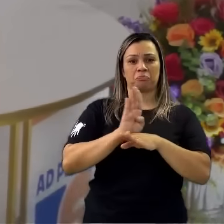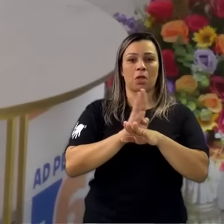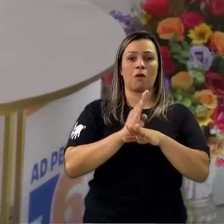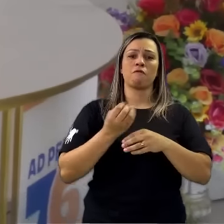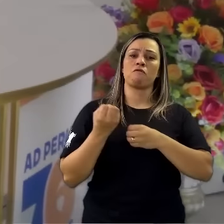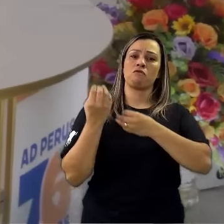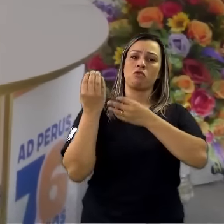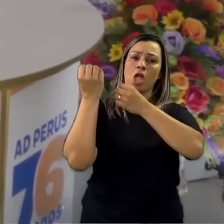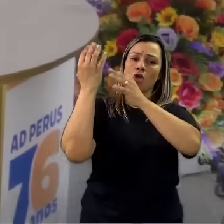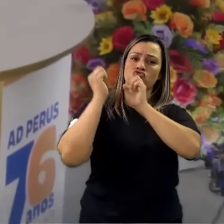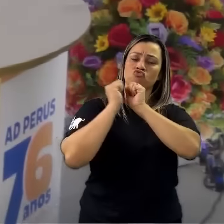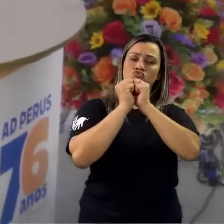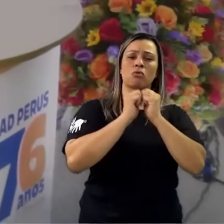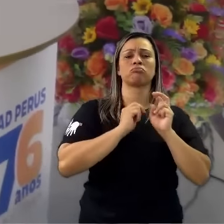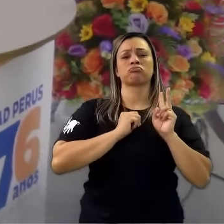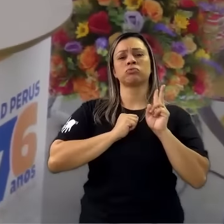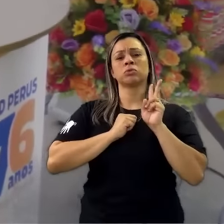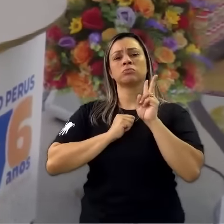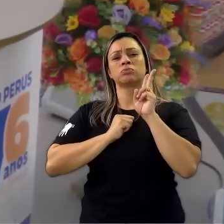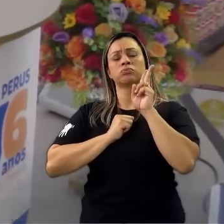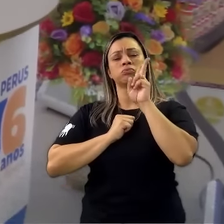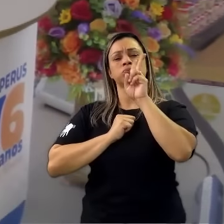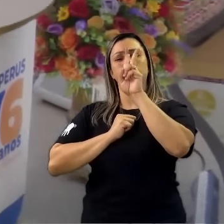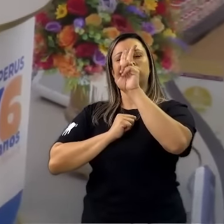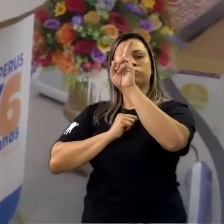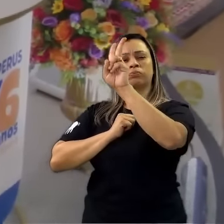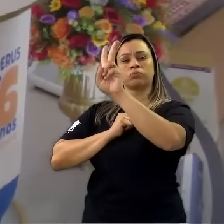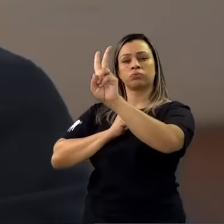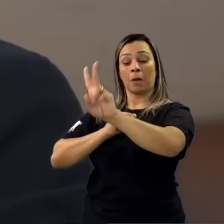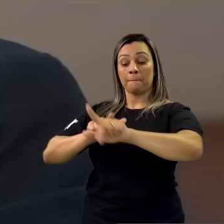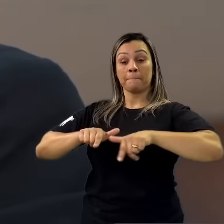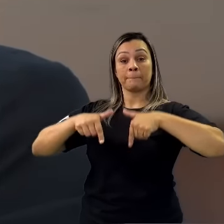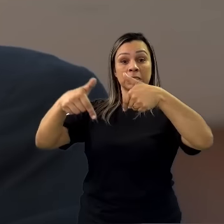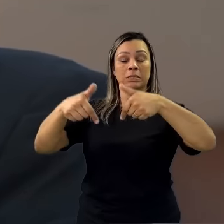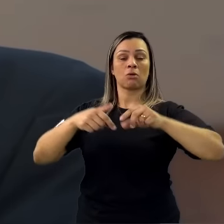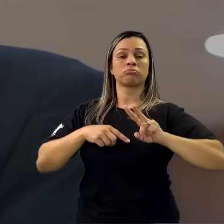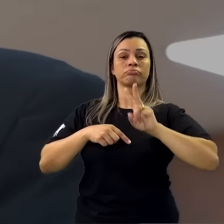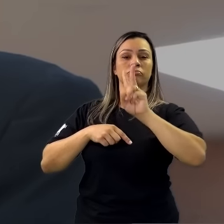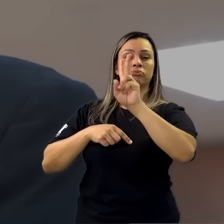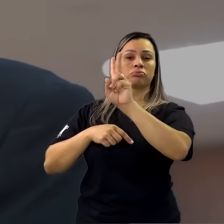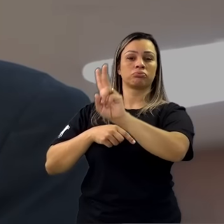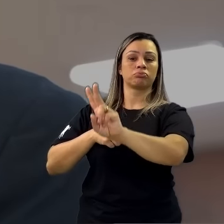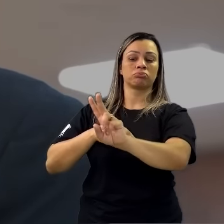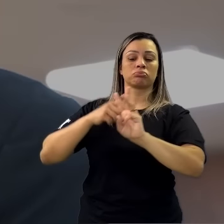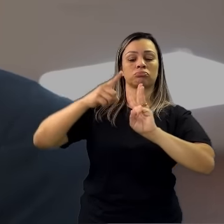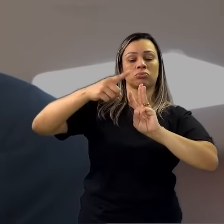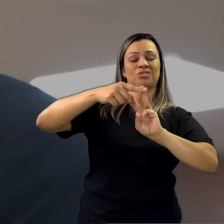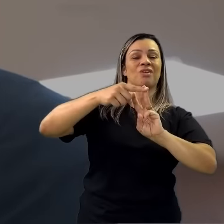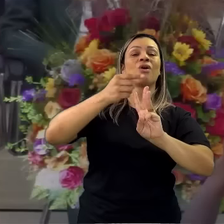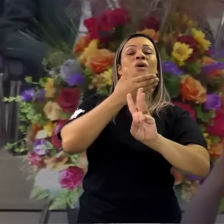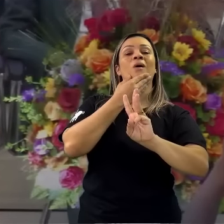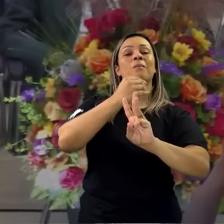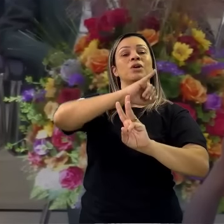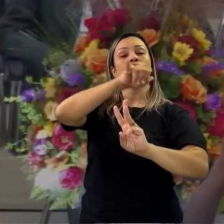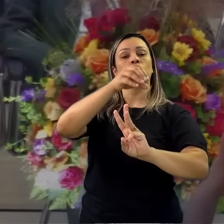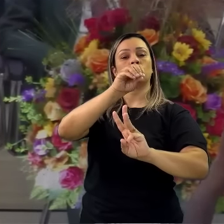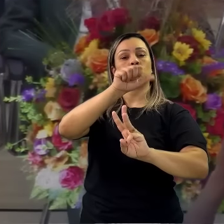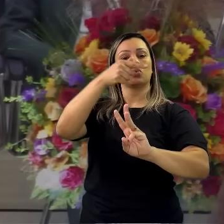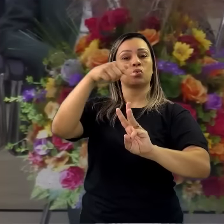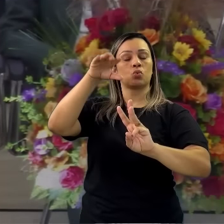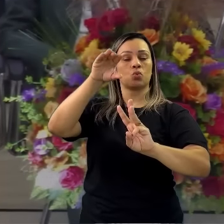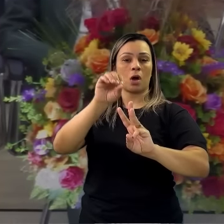diz que na primeira viagem missionária vai ele Paulo e João Marcos João Marcos alguém vai dizer que é parente de Barnabé tinha um grau